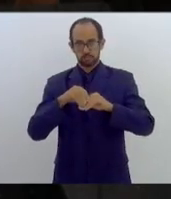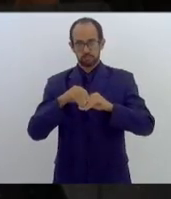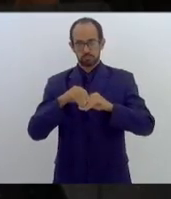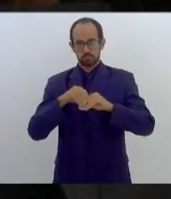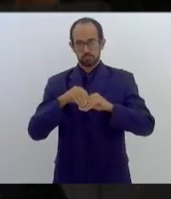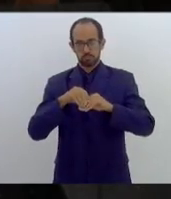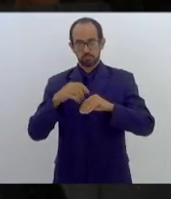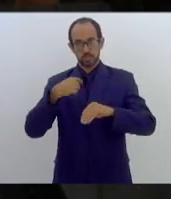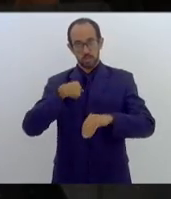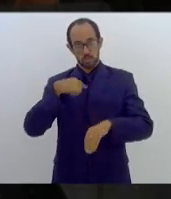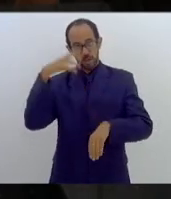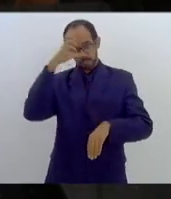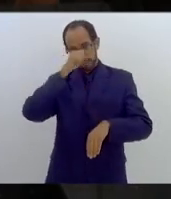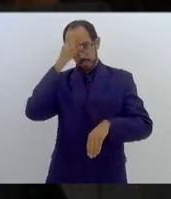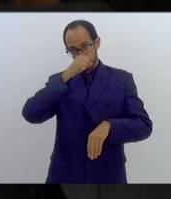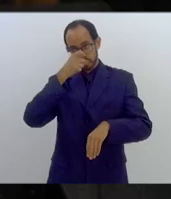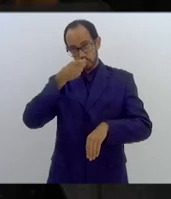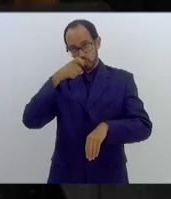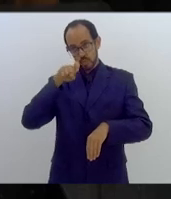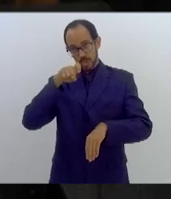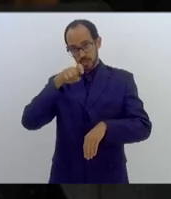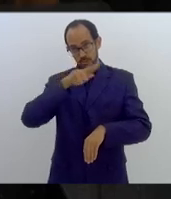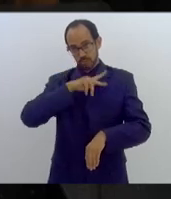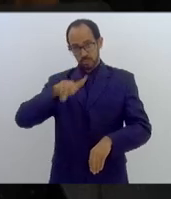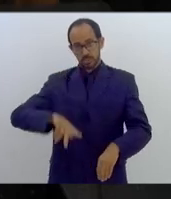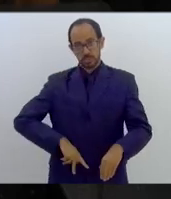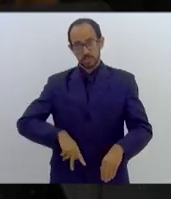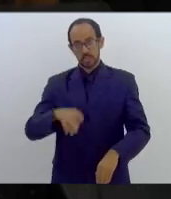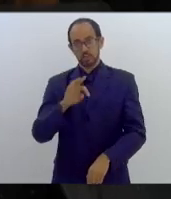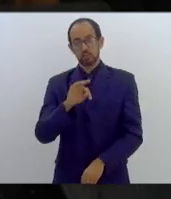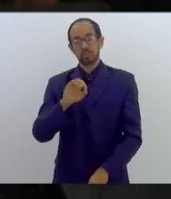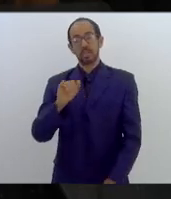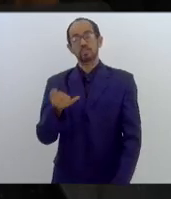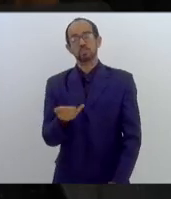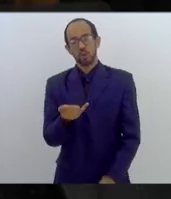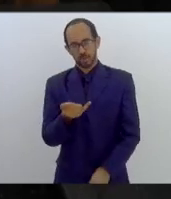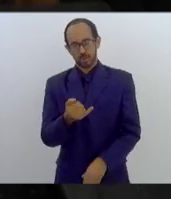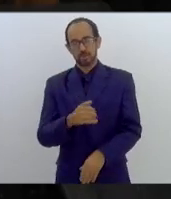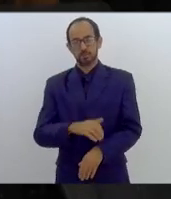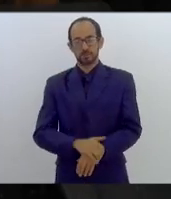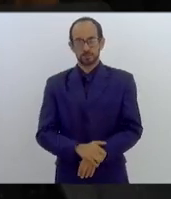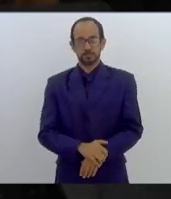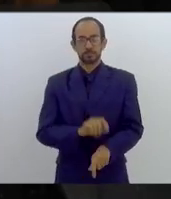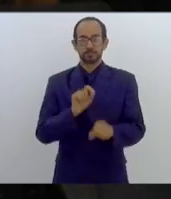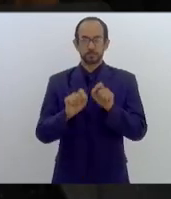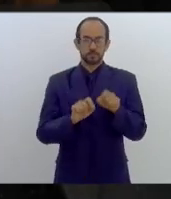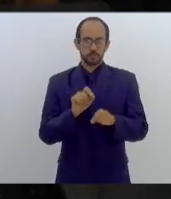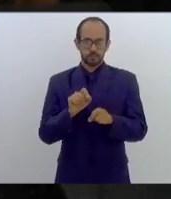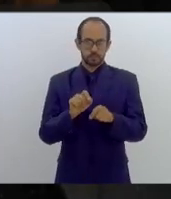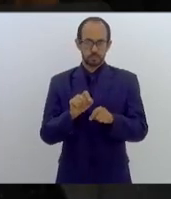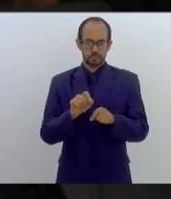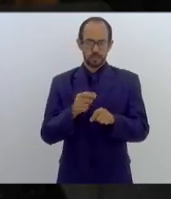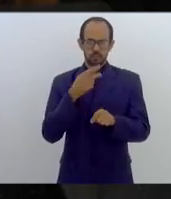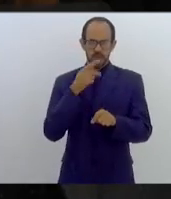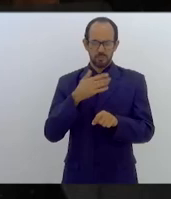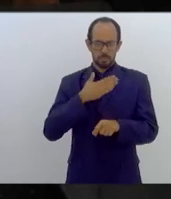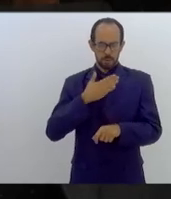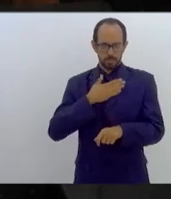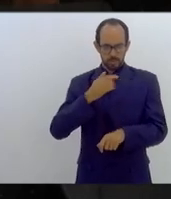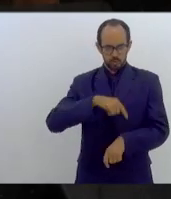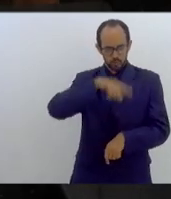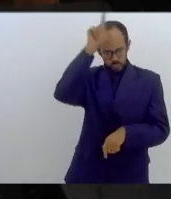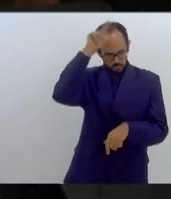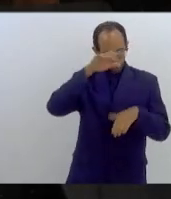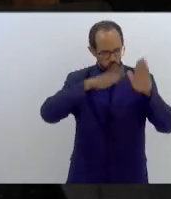Eu aprendi com um ex-presidente de Tribunal de Justiça que falava assim, Luiz Paulo, muitas